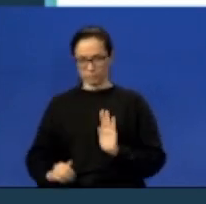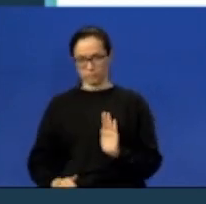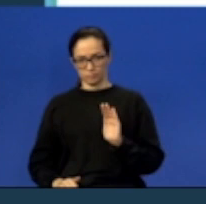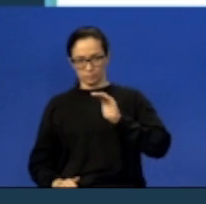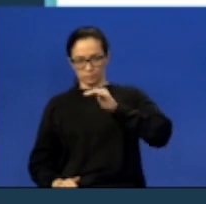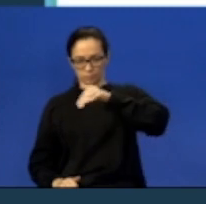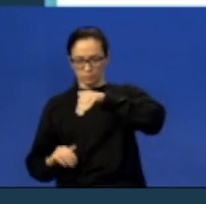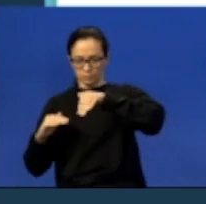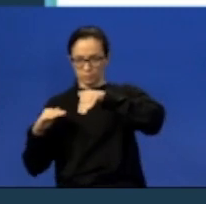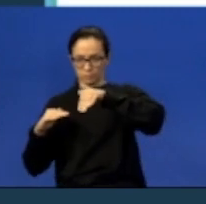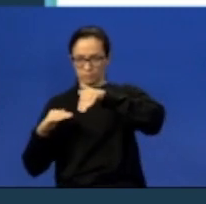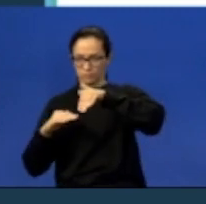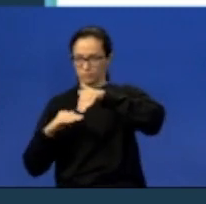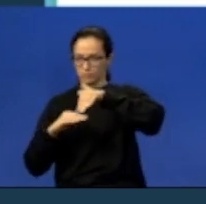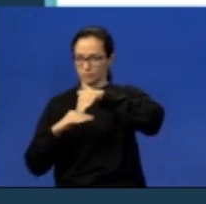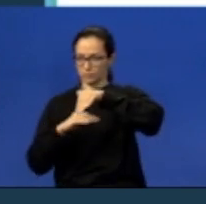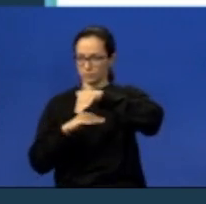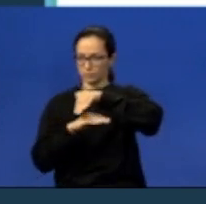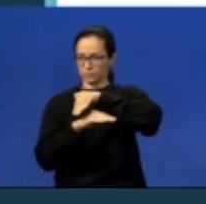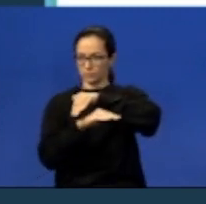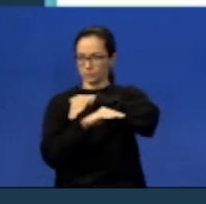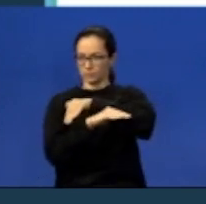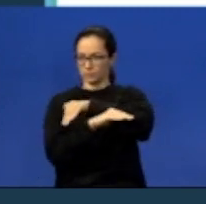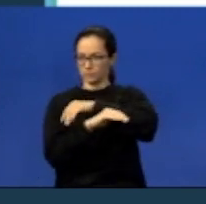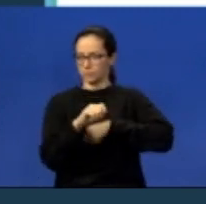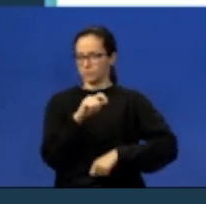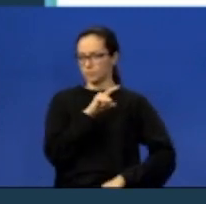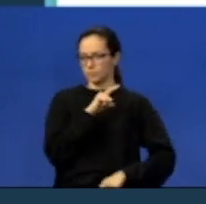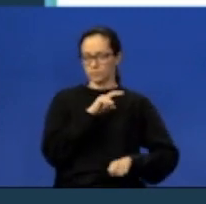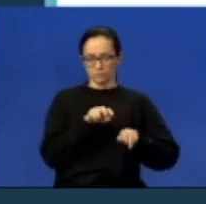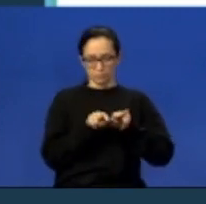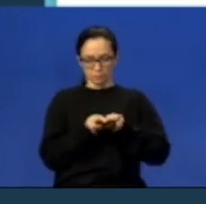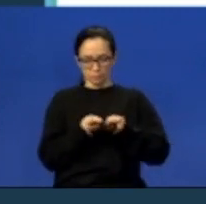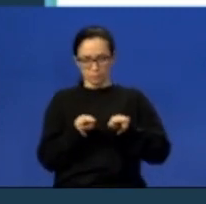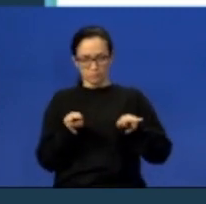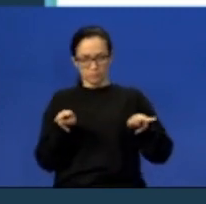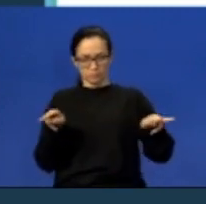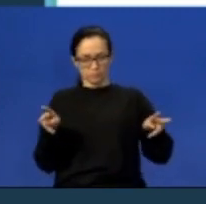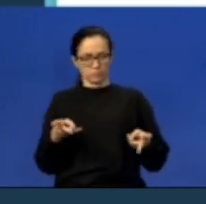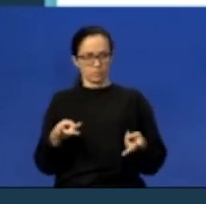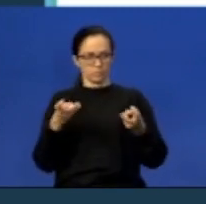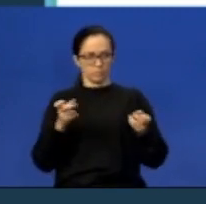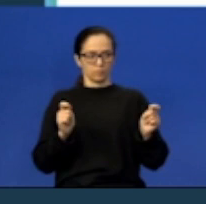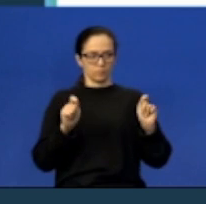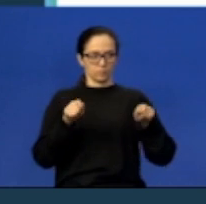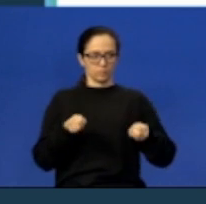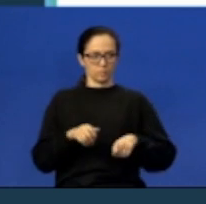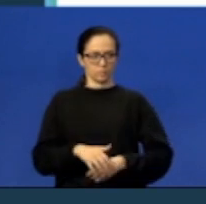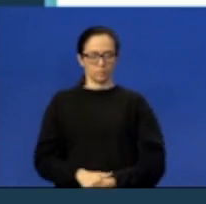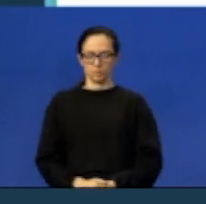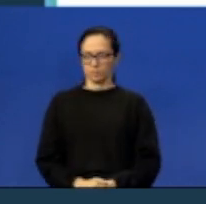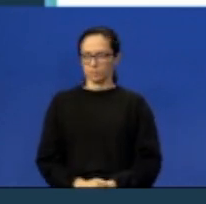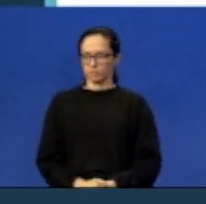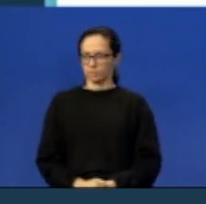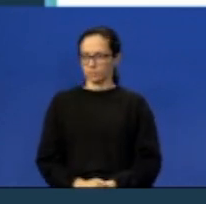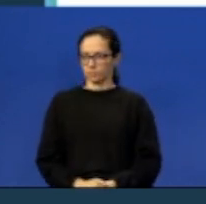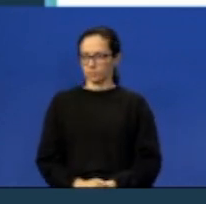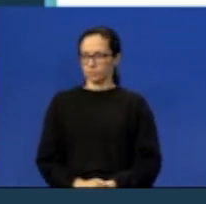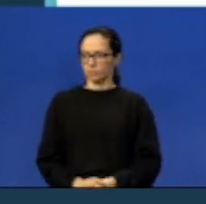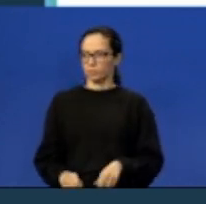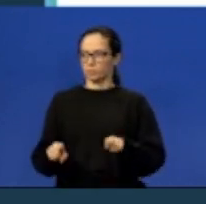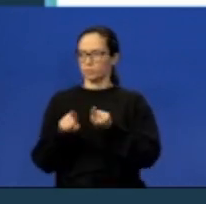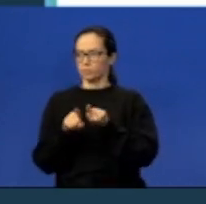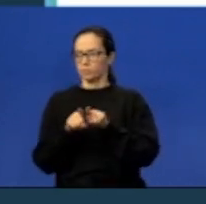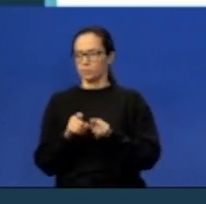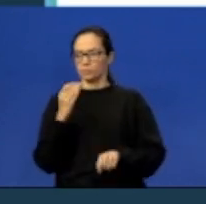colocado em um sistema e ele vai ser, então, escaneado para a formação da imagem. A terminologia